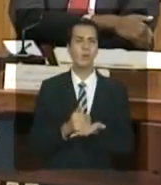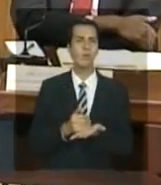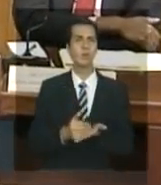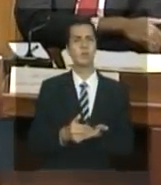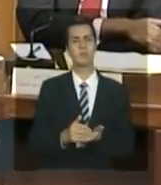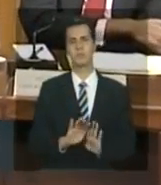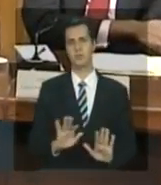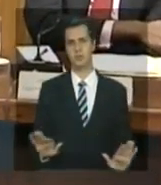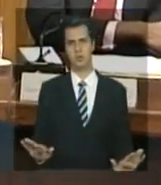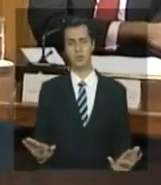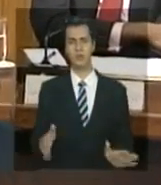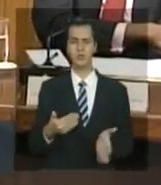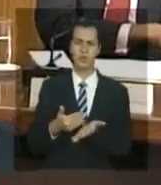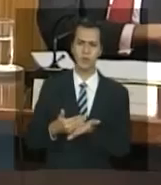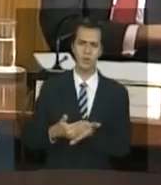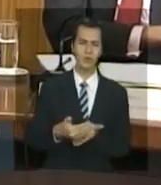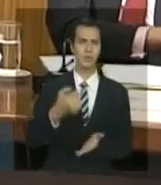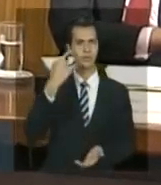Desta cúpula deverá